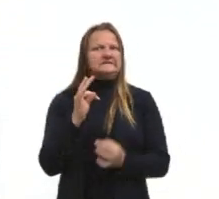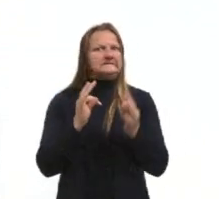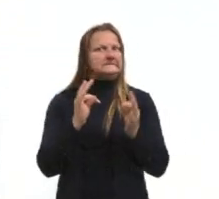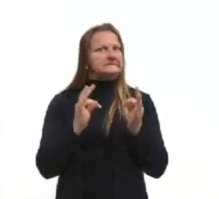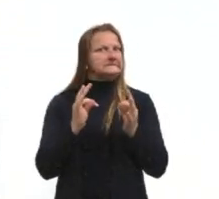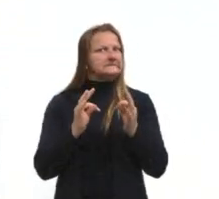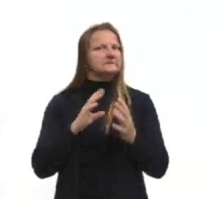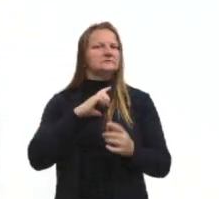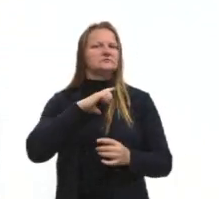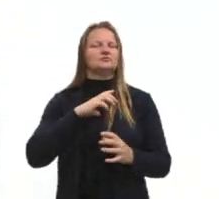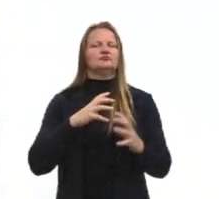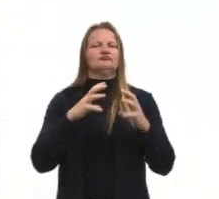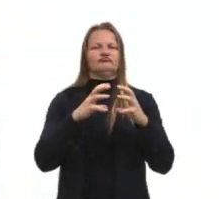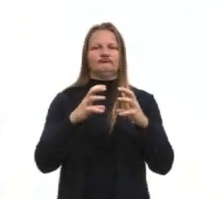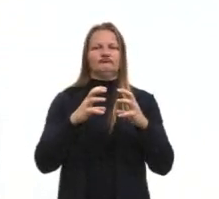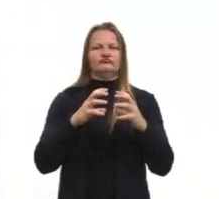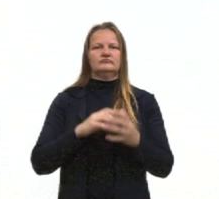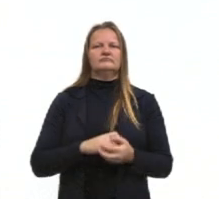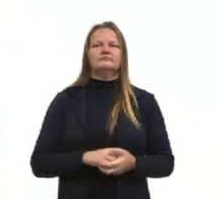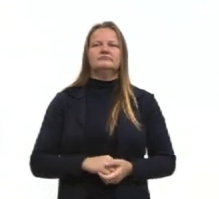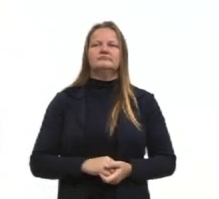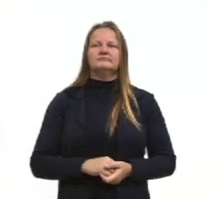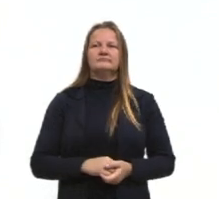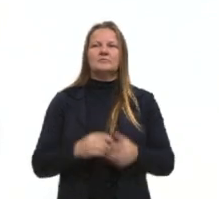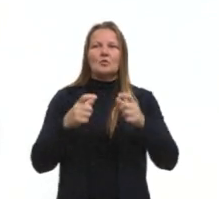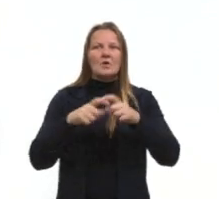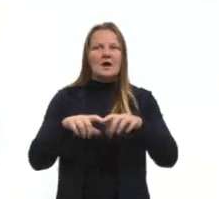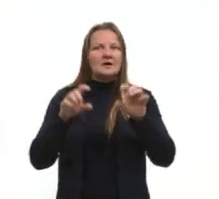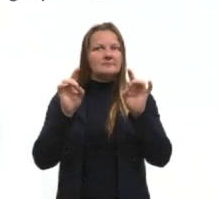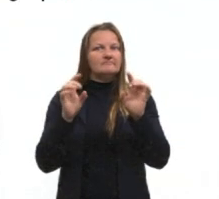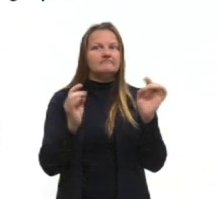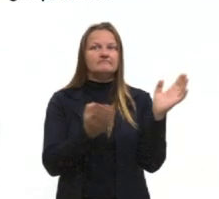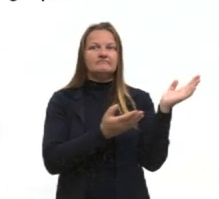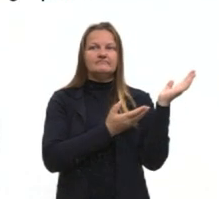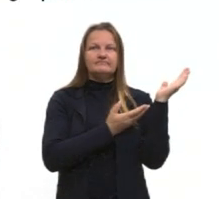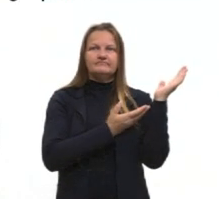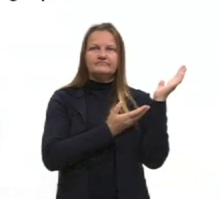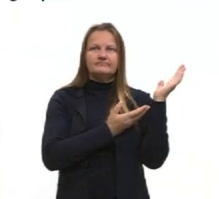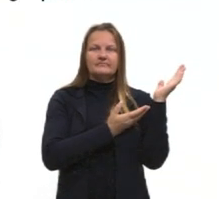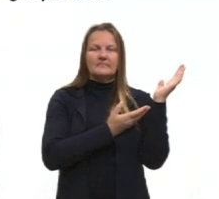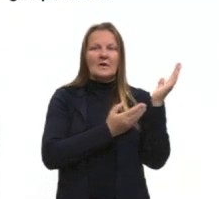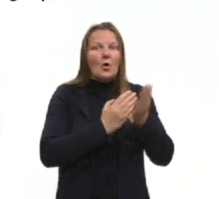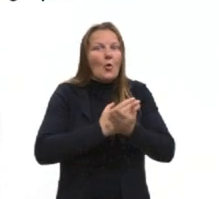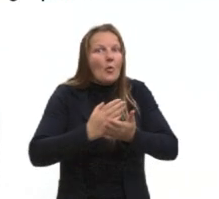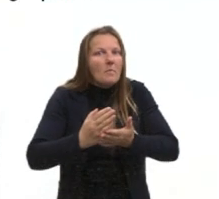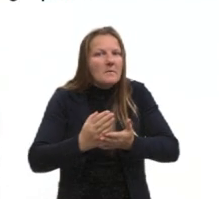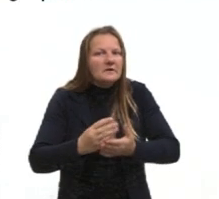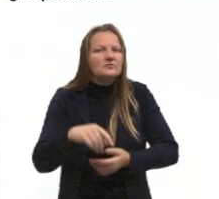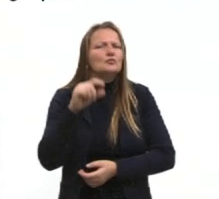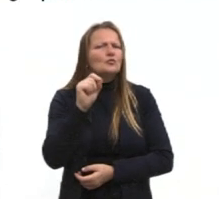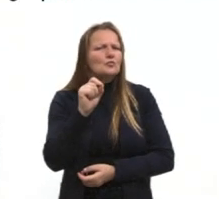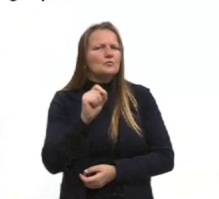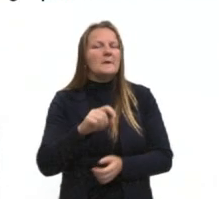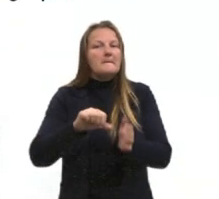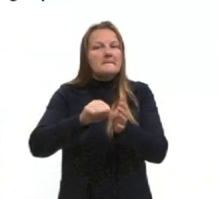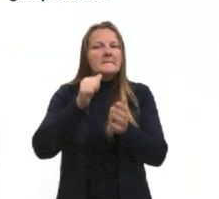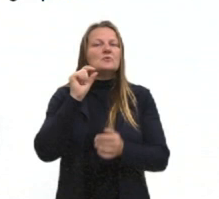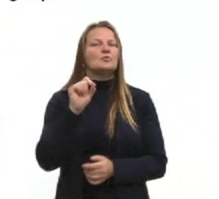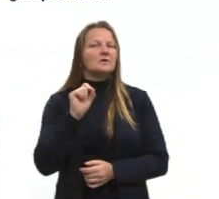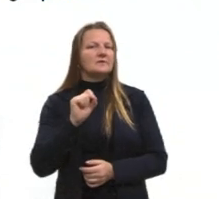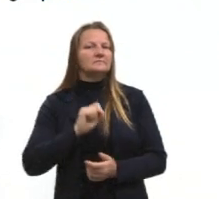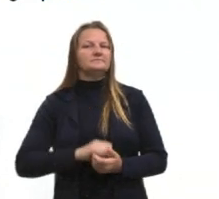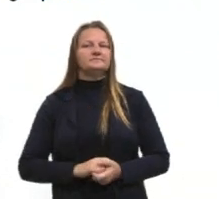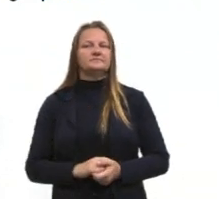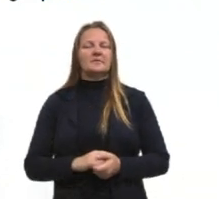questões aí do Enem tá vamos entrar então aqui já em uma gurizada primeiro lugar tá